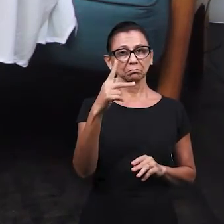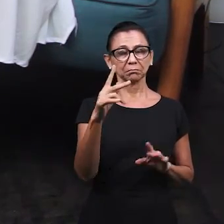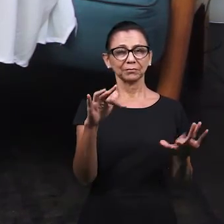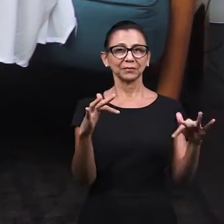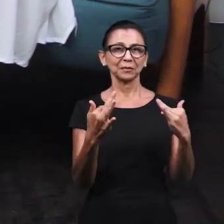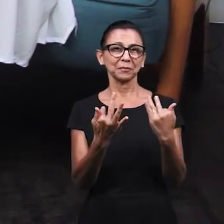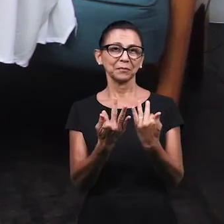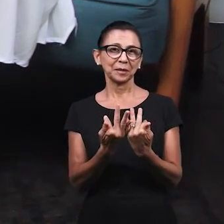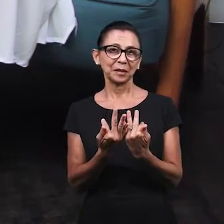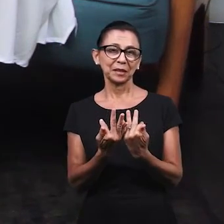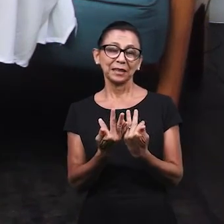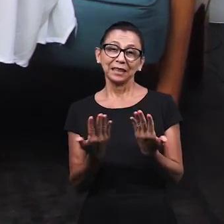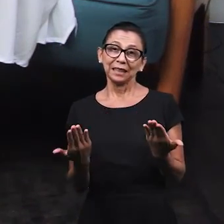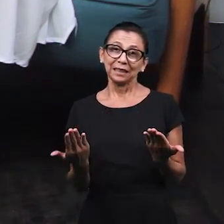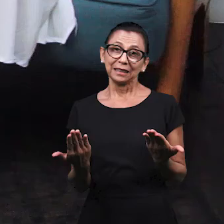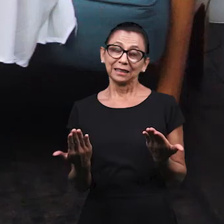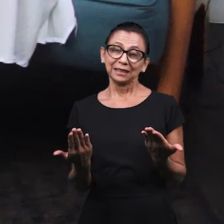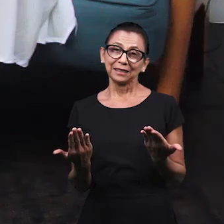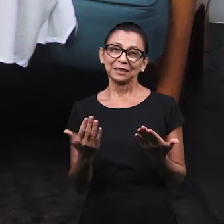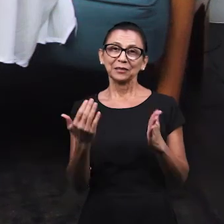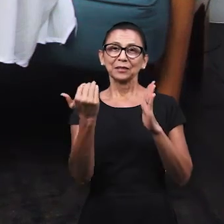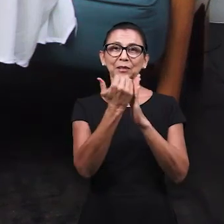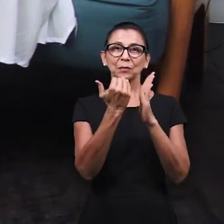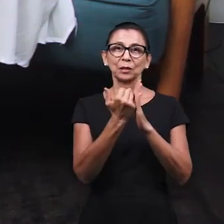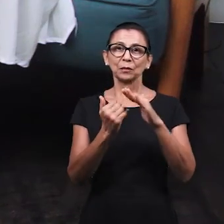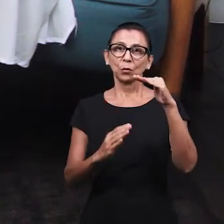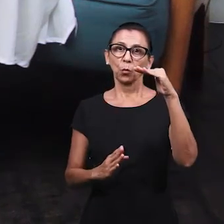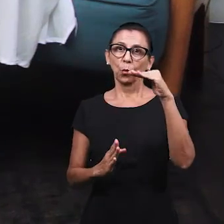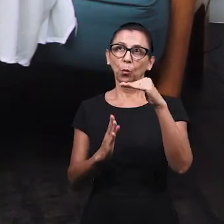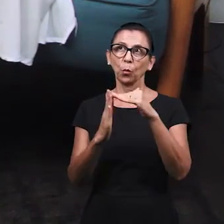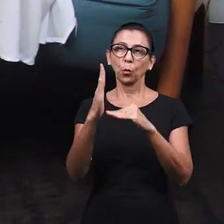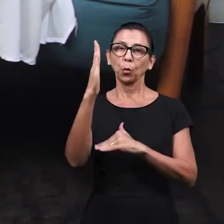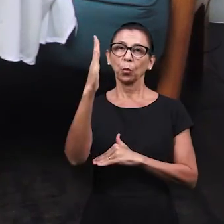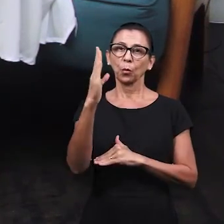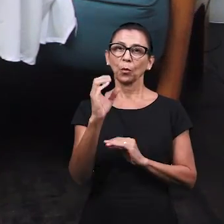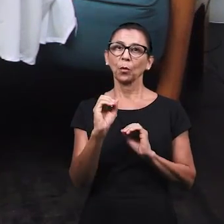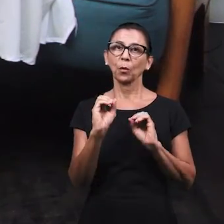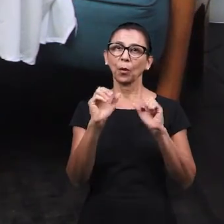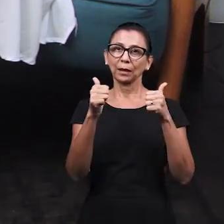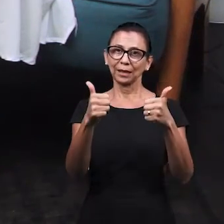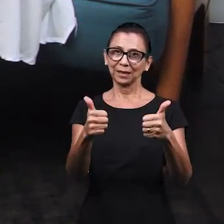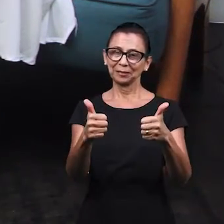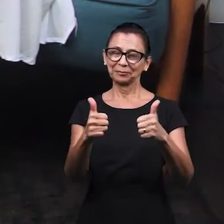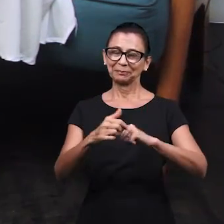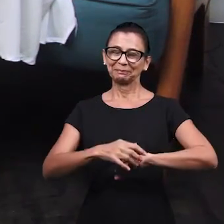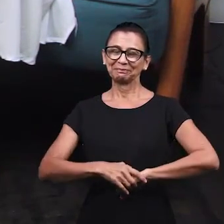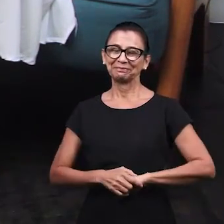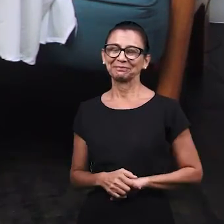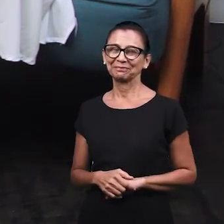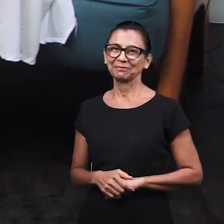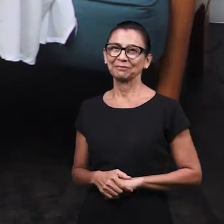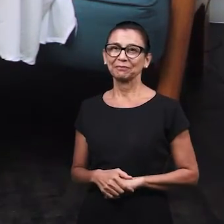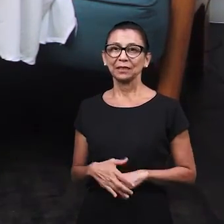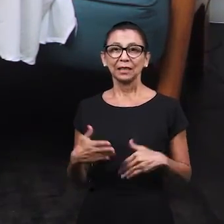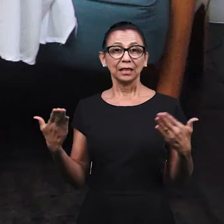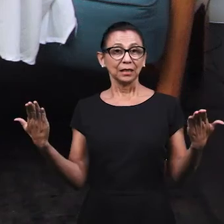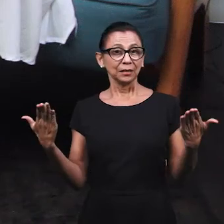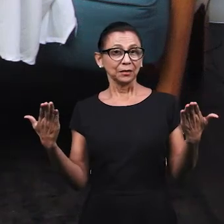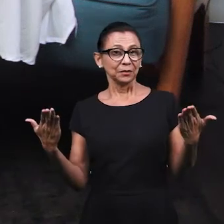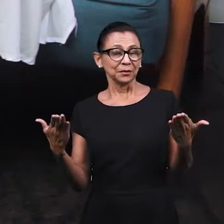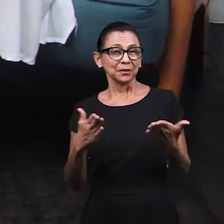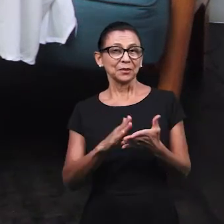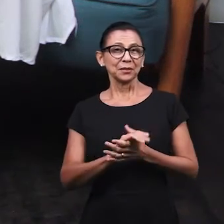uma audiência e nós queremos agradecer a essa audiência que é considerável, tá bom? Muito bem! E para esta edição do